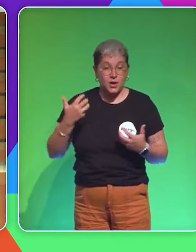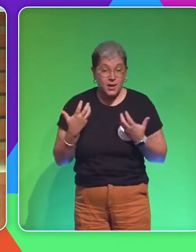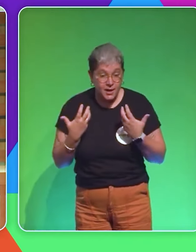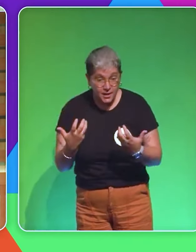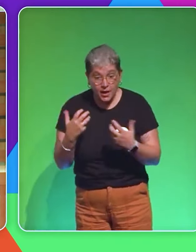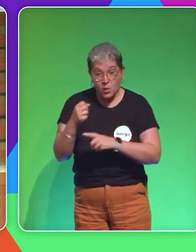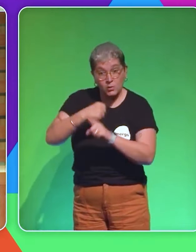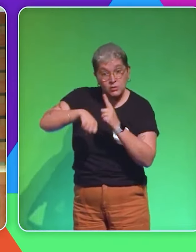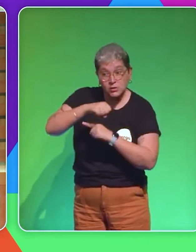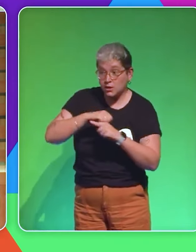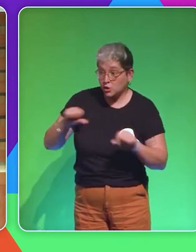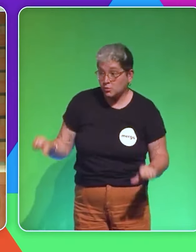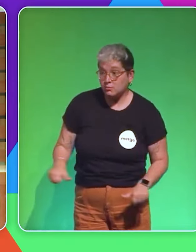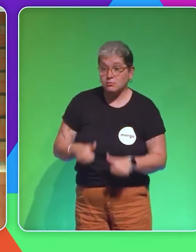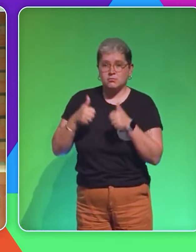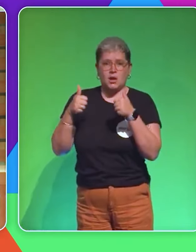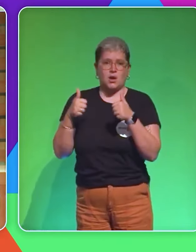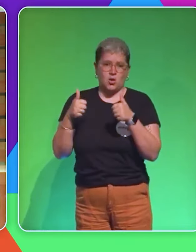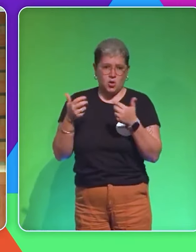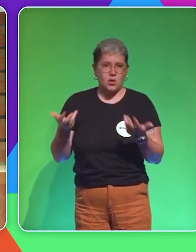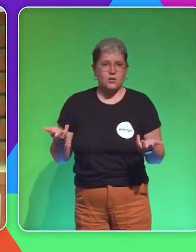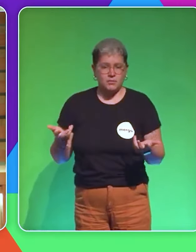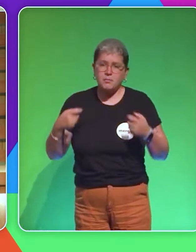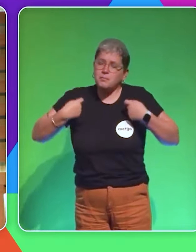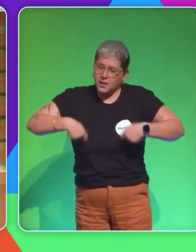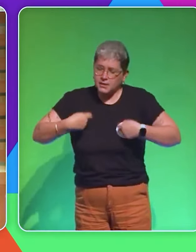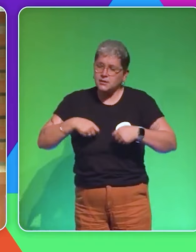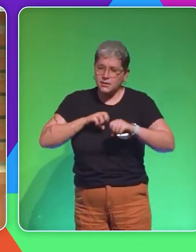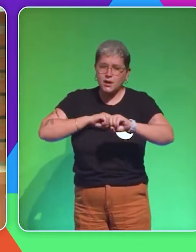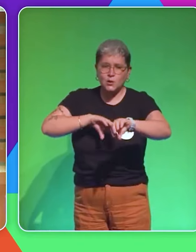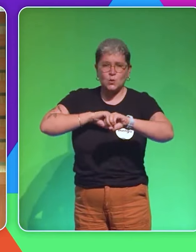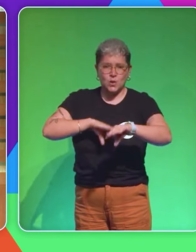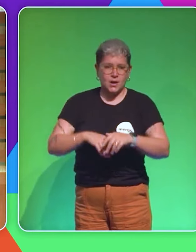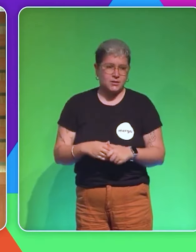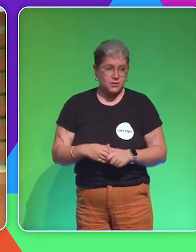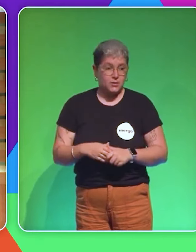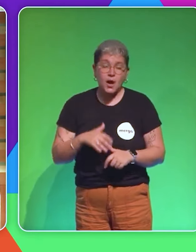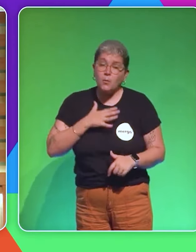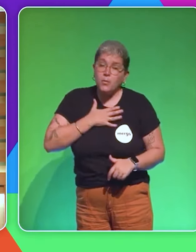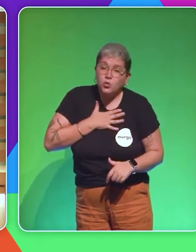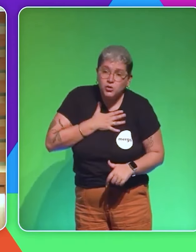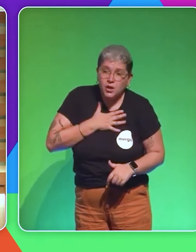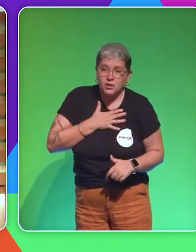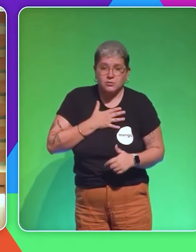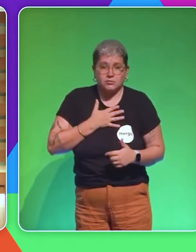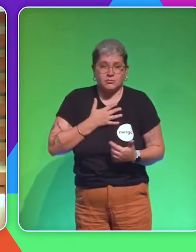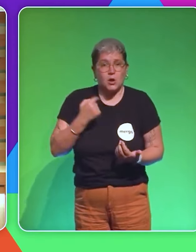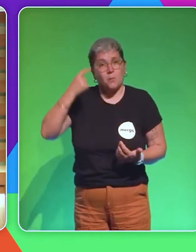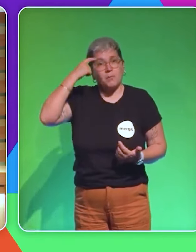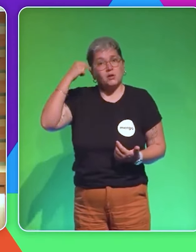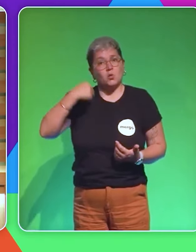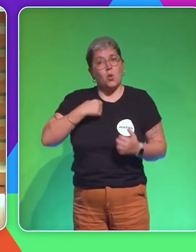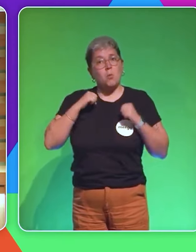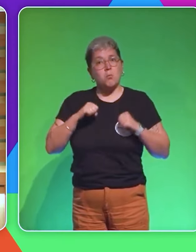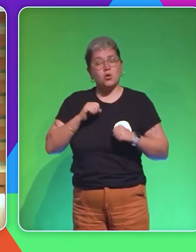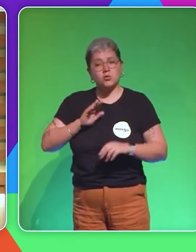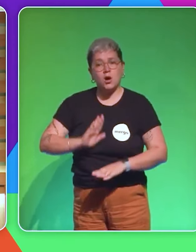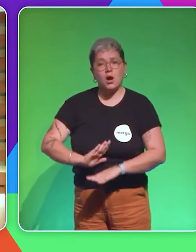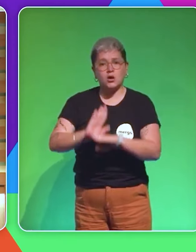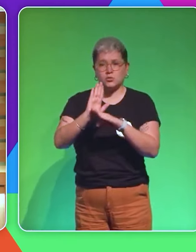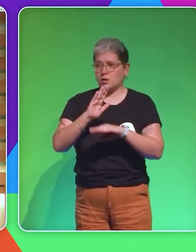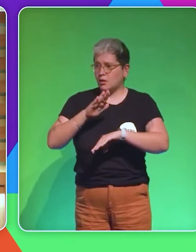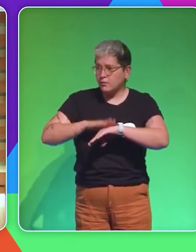melhor sociedade Passa muito pela educação é a minha forma que eu encontrei para contribuir fazendo